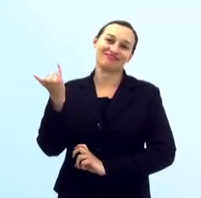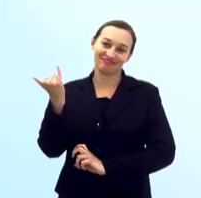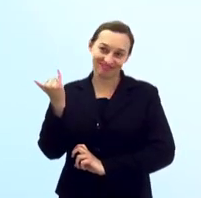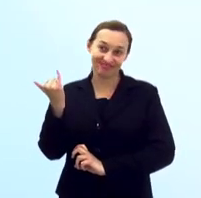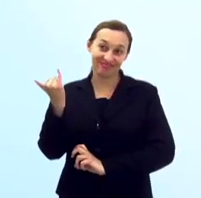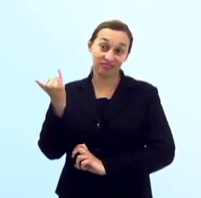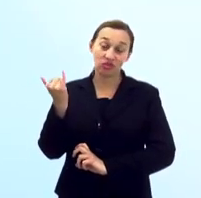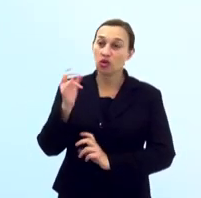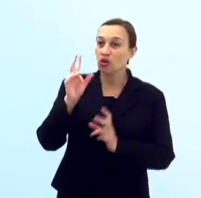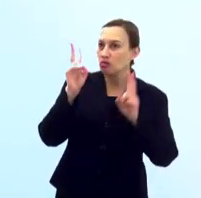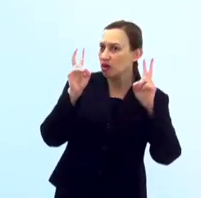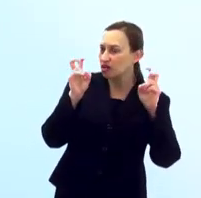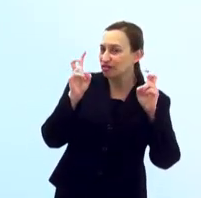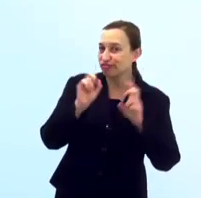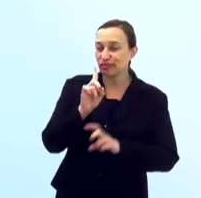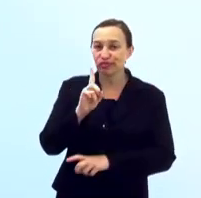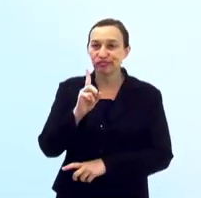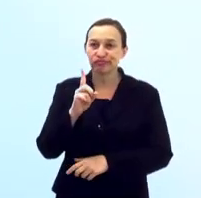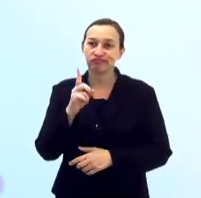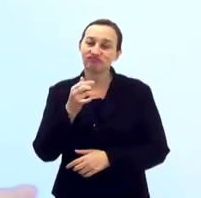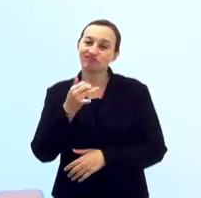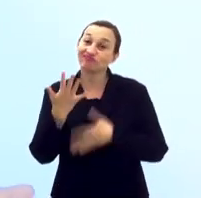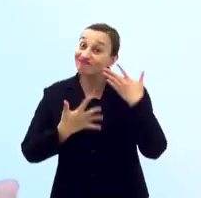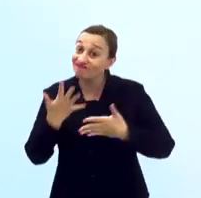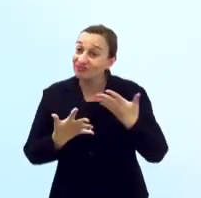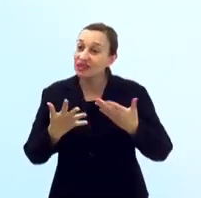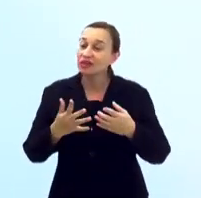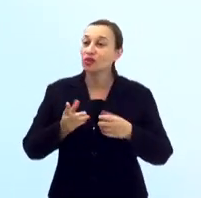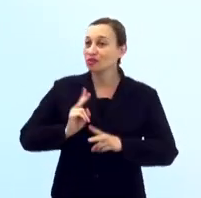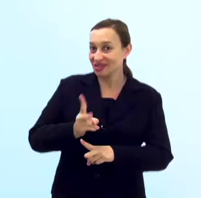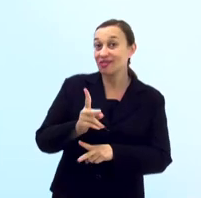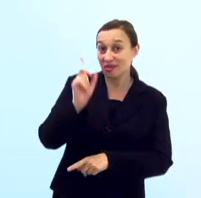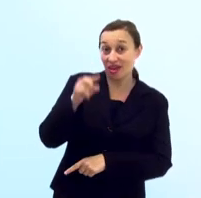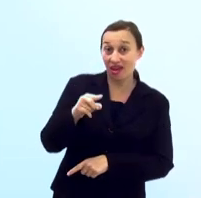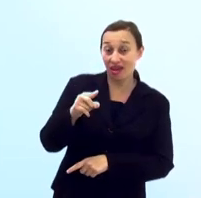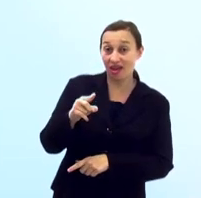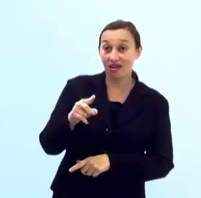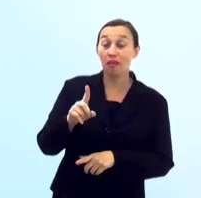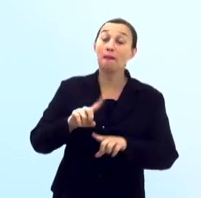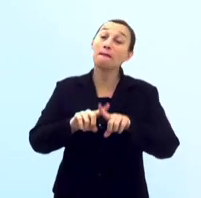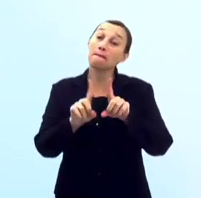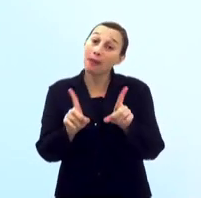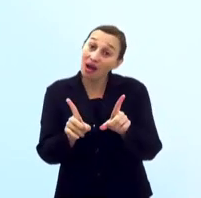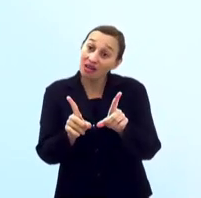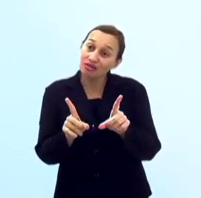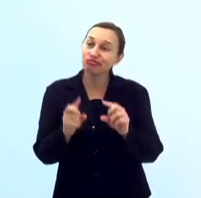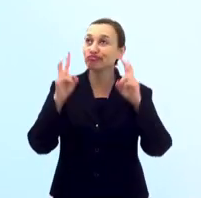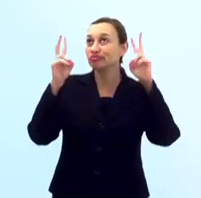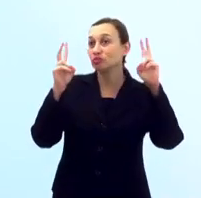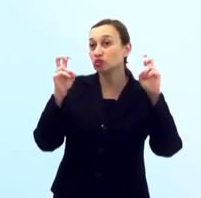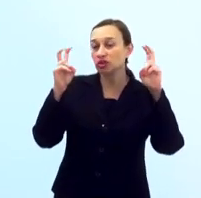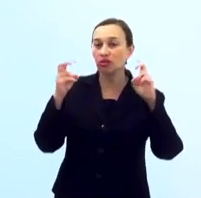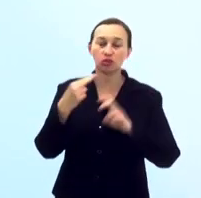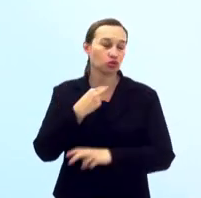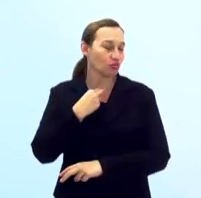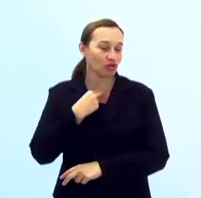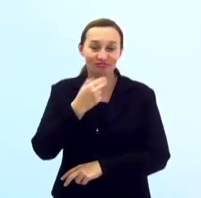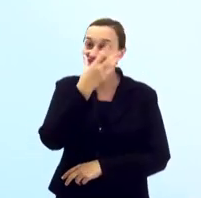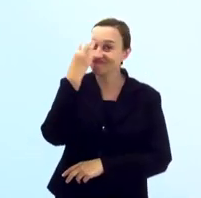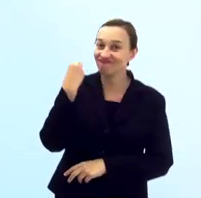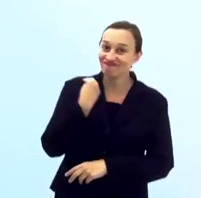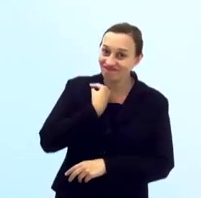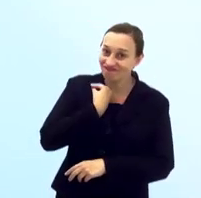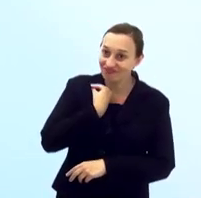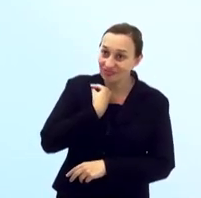muito importante. Uma pauta não tão alegre como geralmente é o nosso programa, mas de um tema que